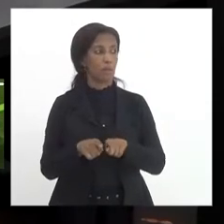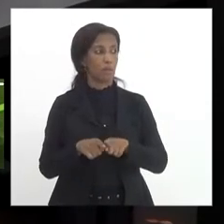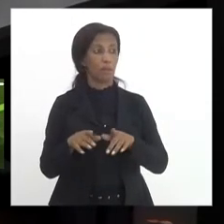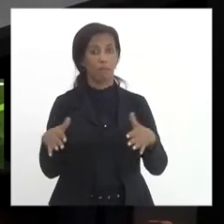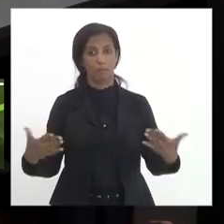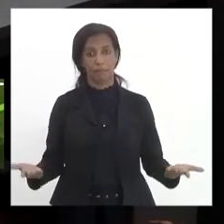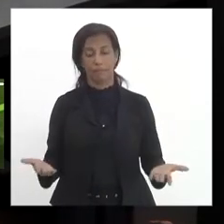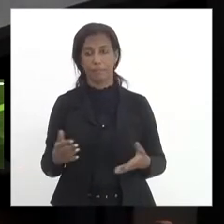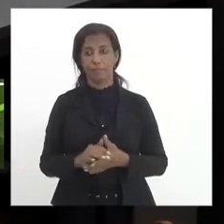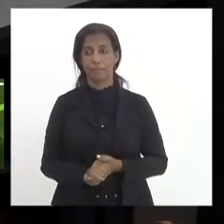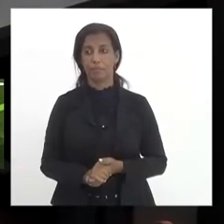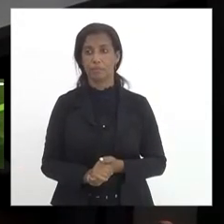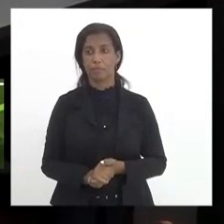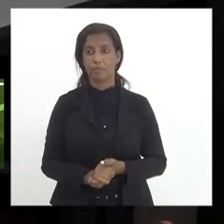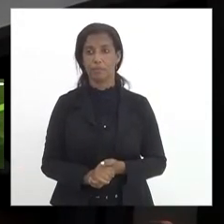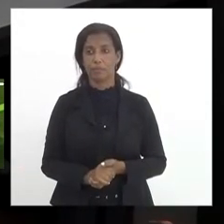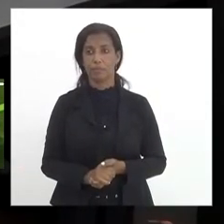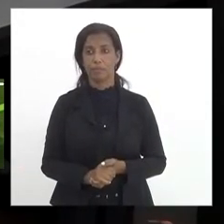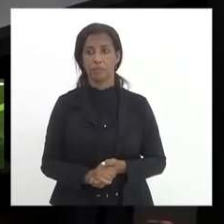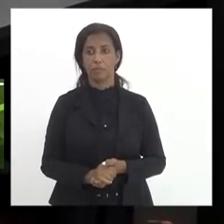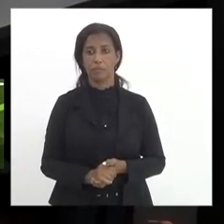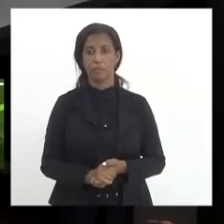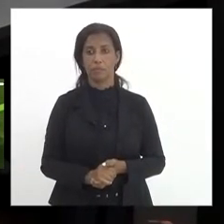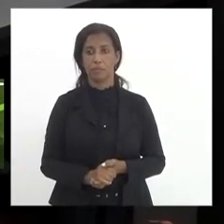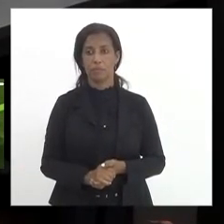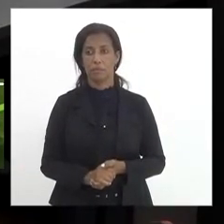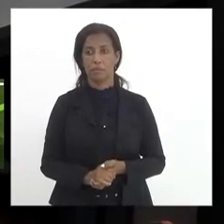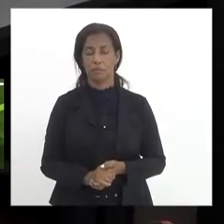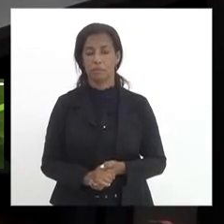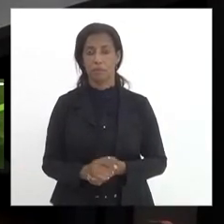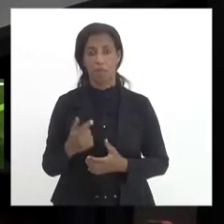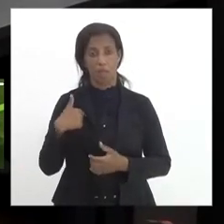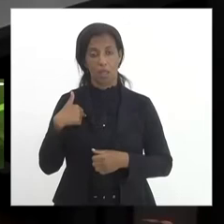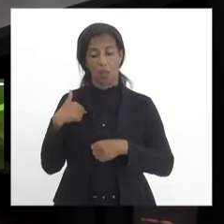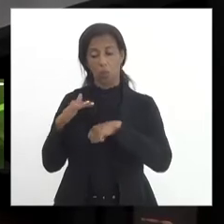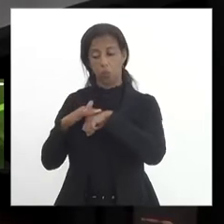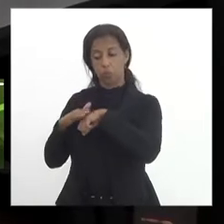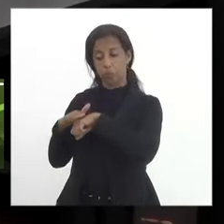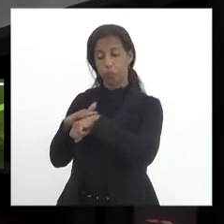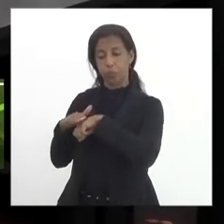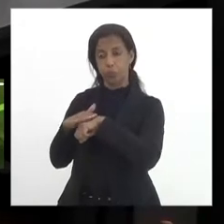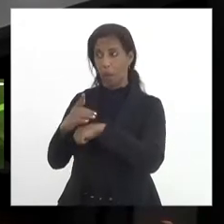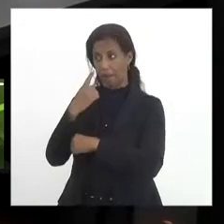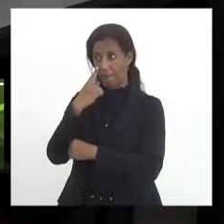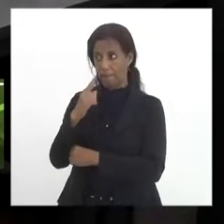óbvio que a questão, viu, Juliana, o que eu quero discutir é o seguinte,